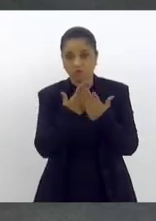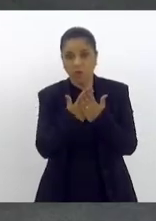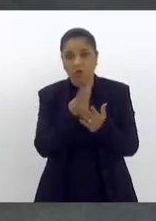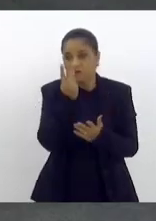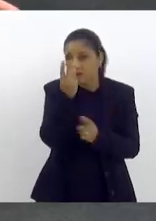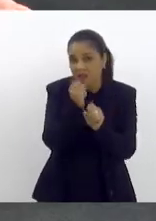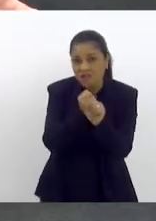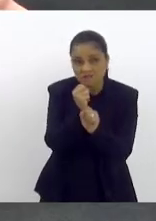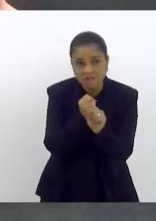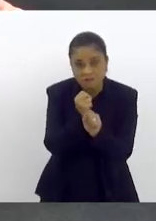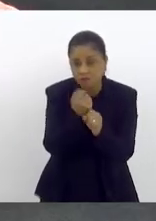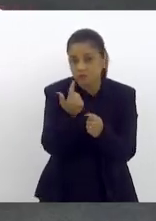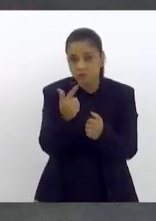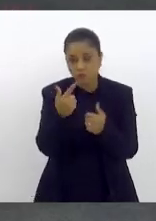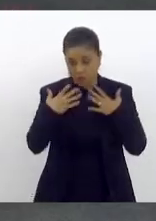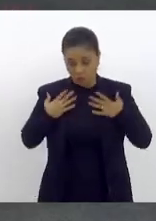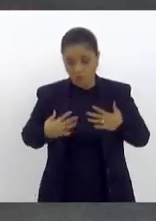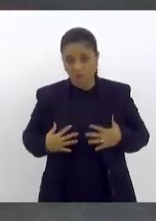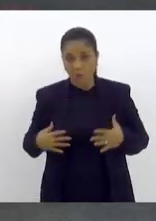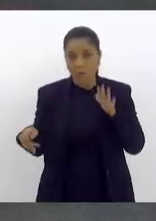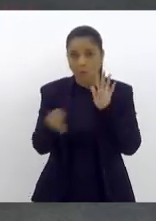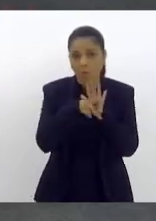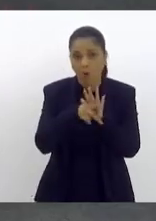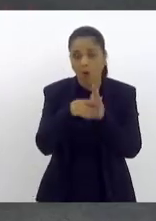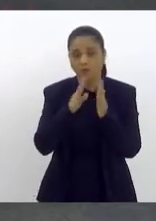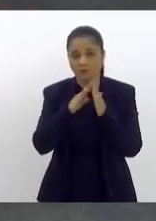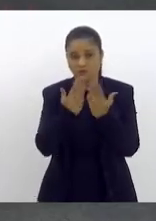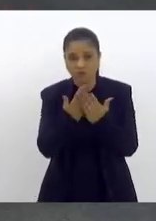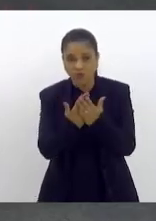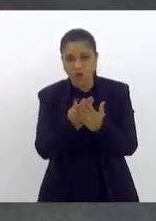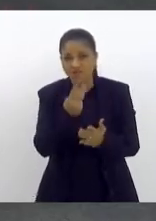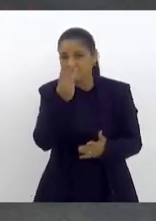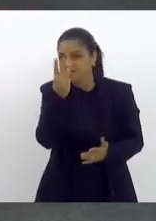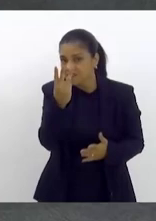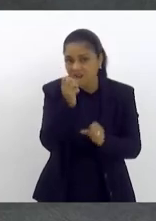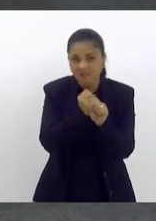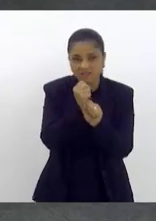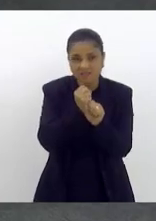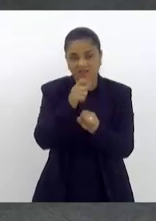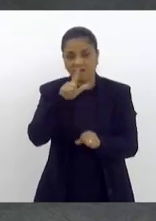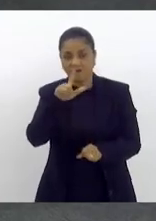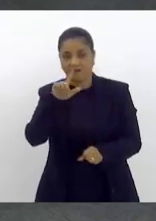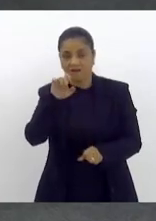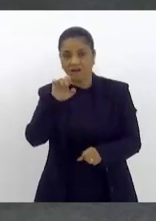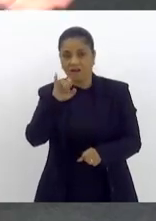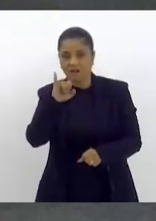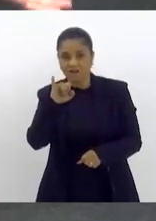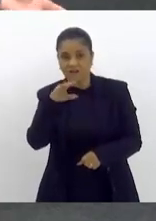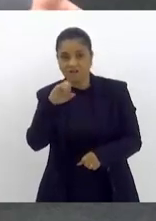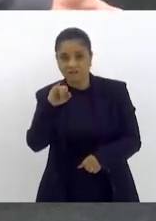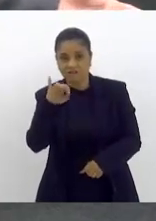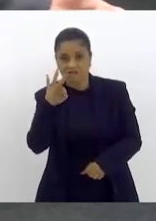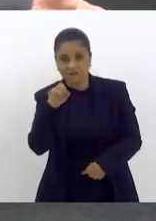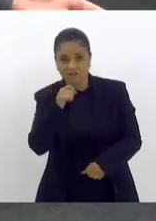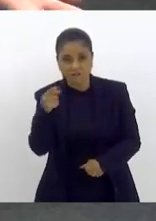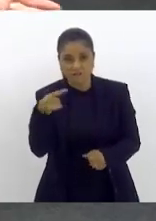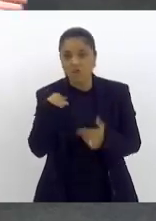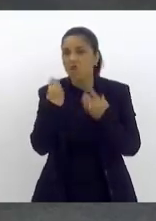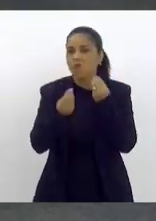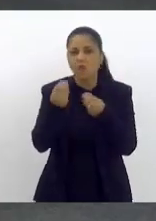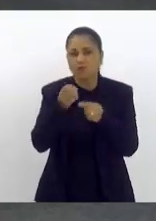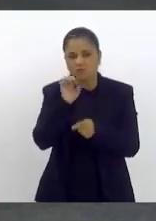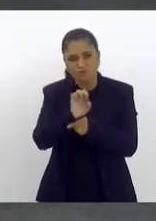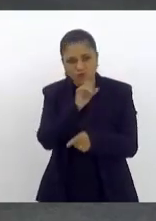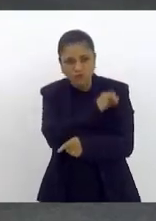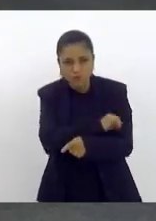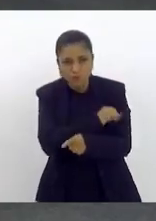está acontecendo com esse estado? 1 ano e meio para fazer uma licitação de uniforme? Não é possível que o estado não consiga fazer